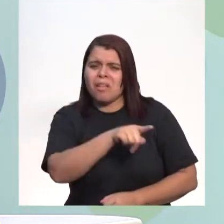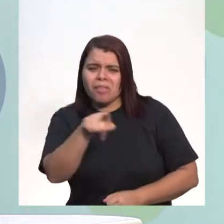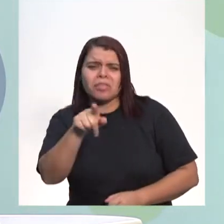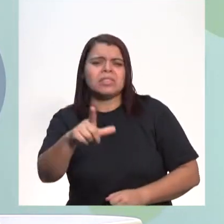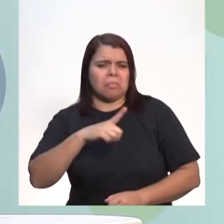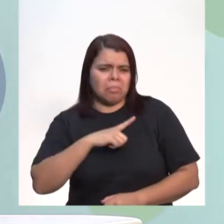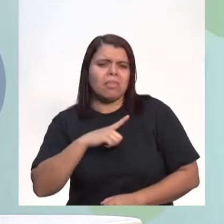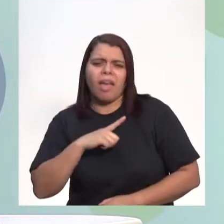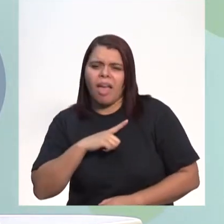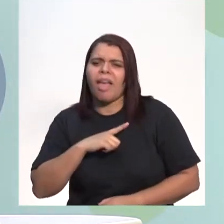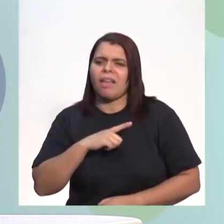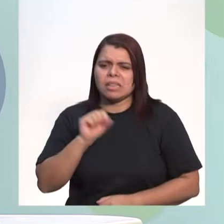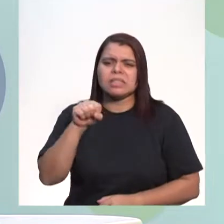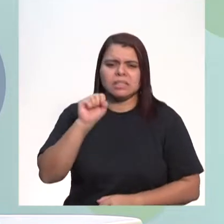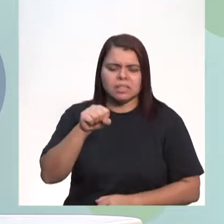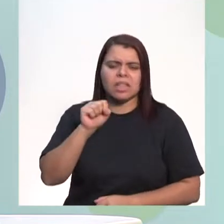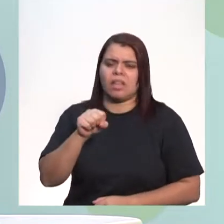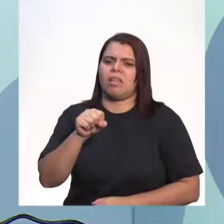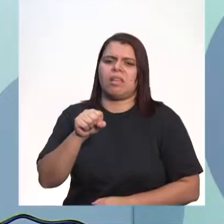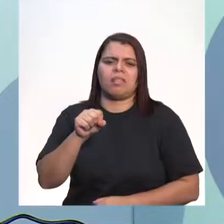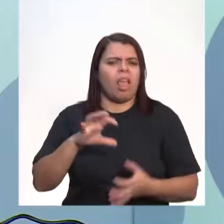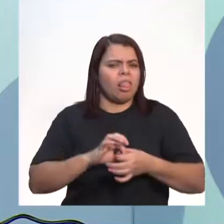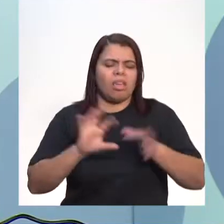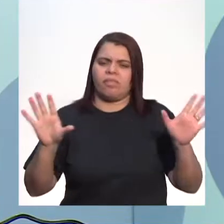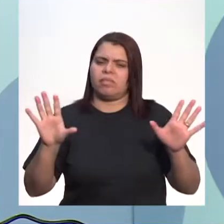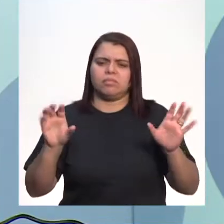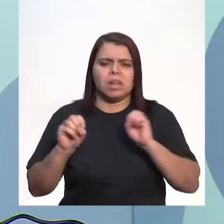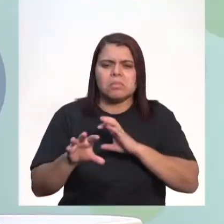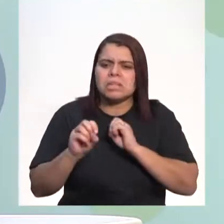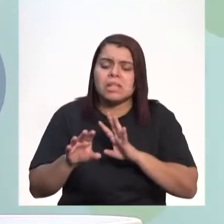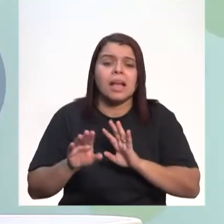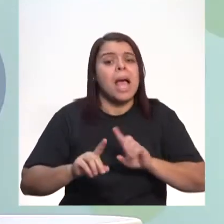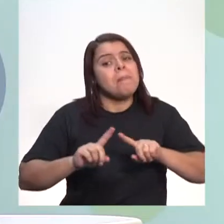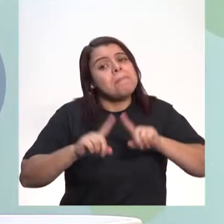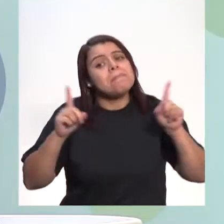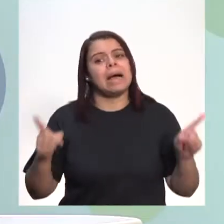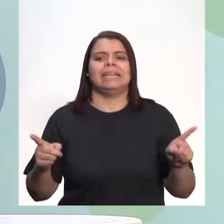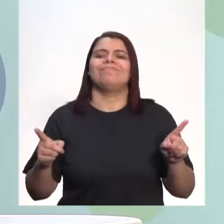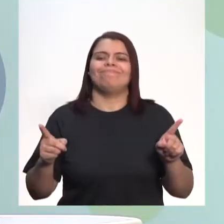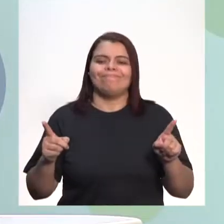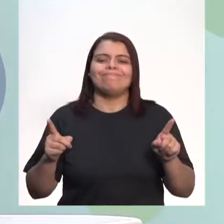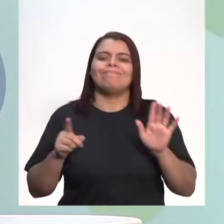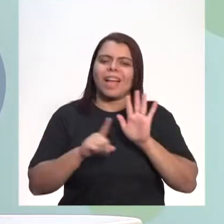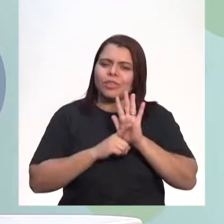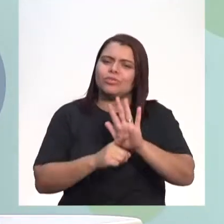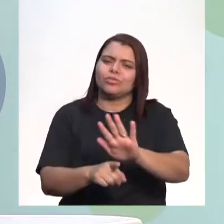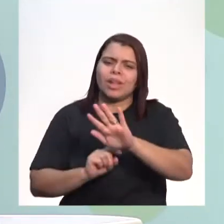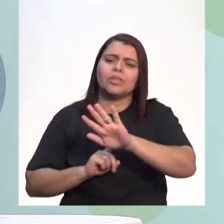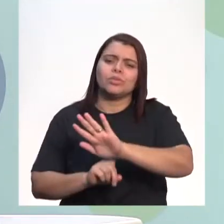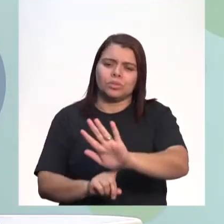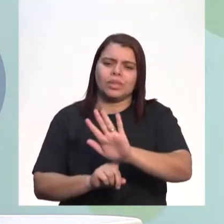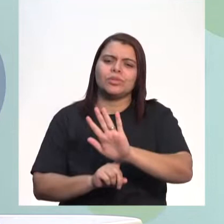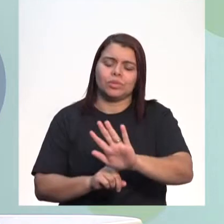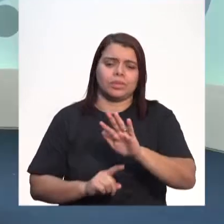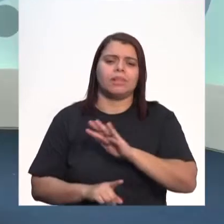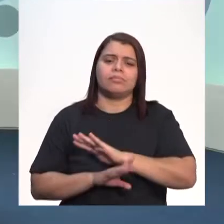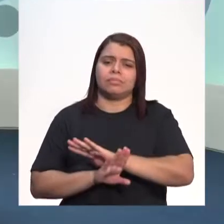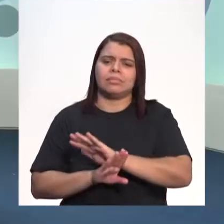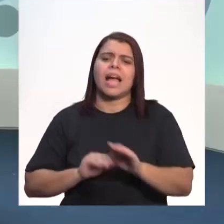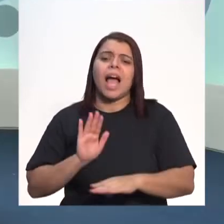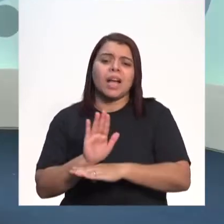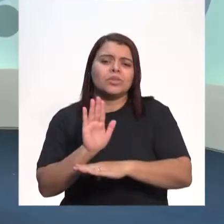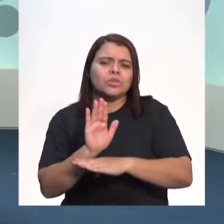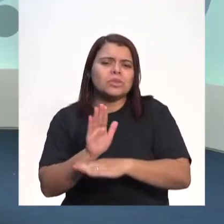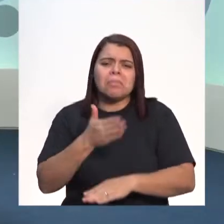para revisitar esse trabalho que foi feito. Mas, gente, isso ajuda demais, tá bom? Então, daqui a pouco a Mariana vai falar especificamente